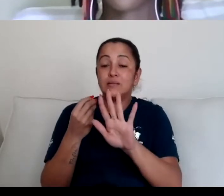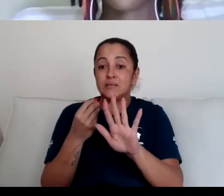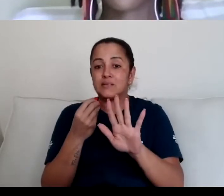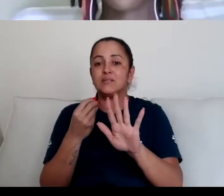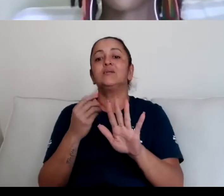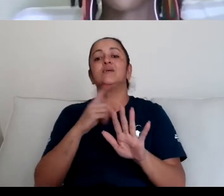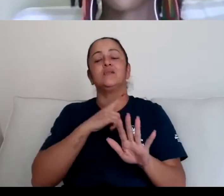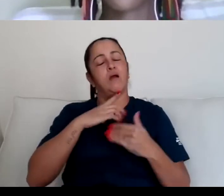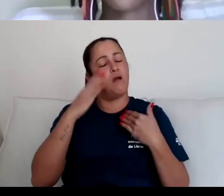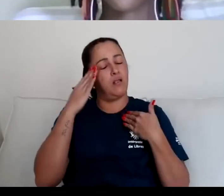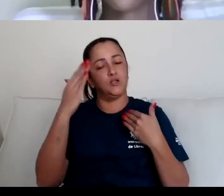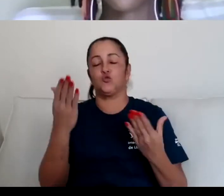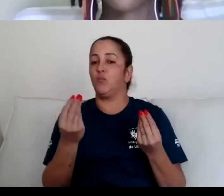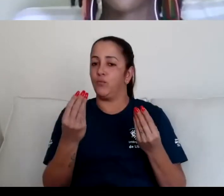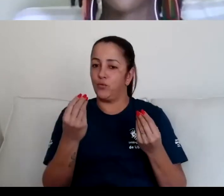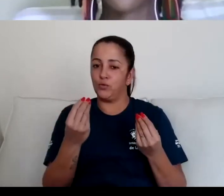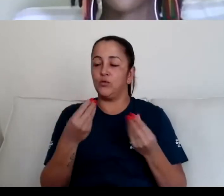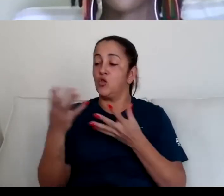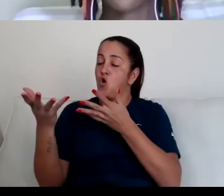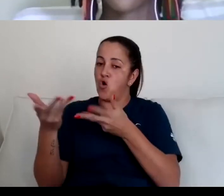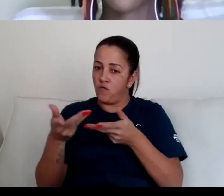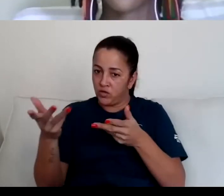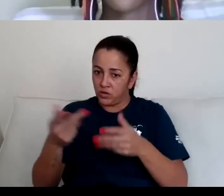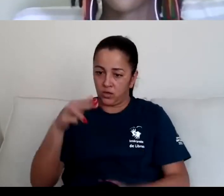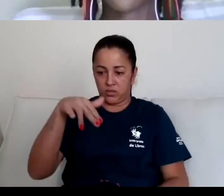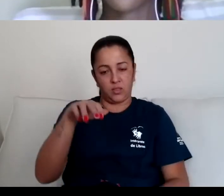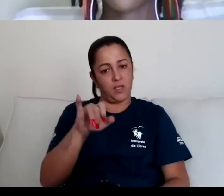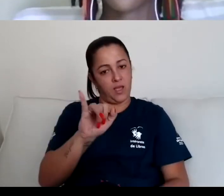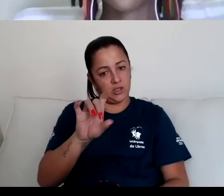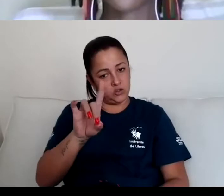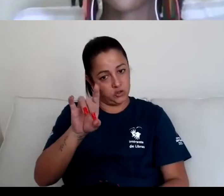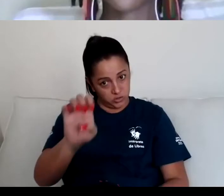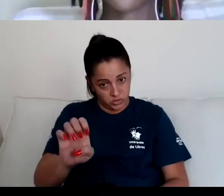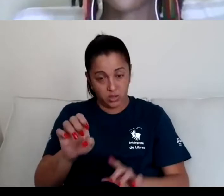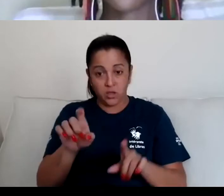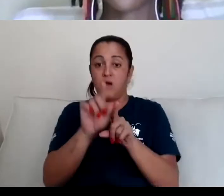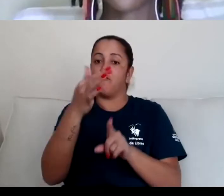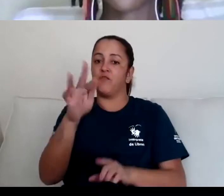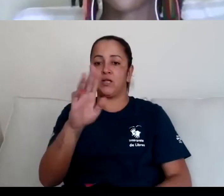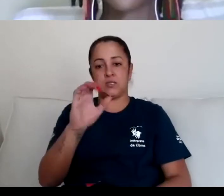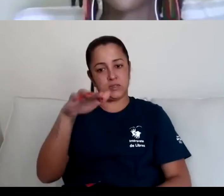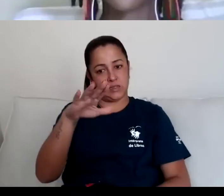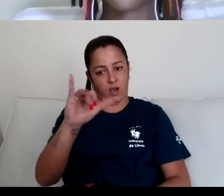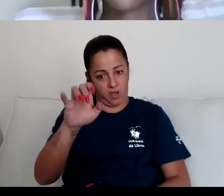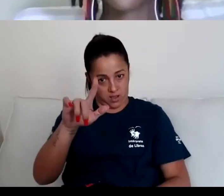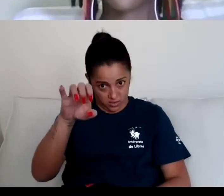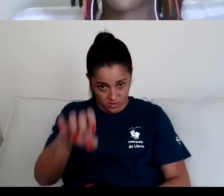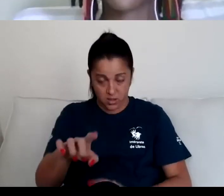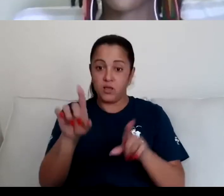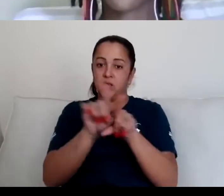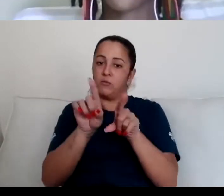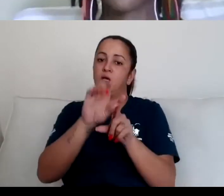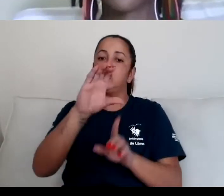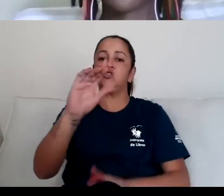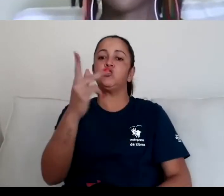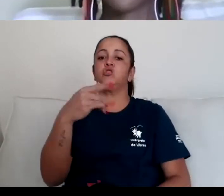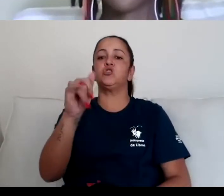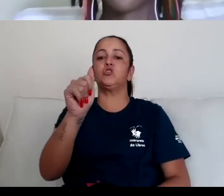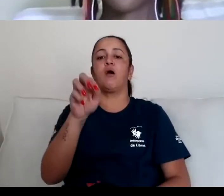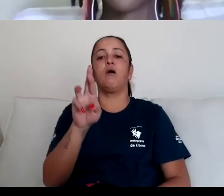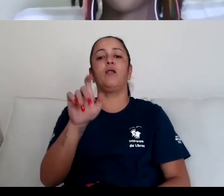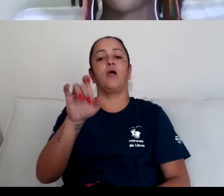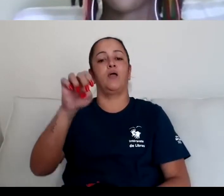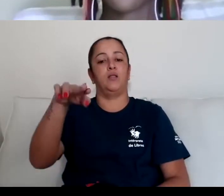Agradeço muitíssimo nossas convidadas, Neide Almeida, Francilene Cardoso e Charlene Lemos, pelo convite e pela parceria.